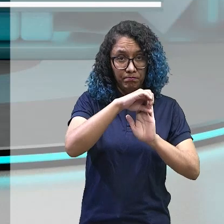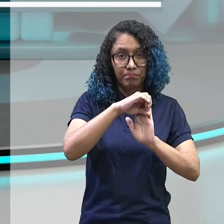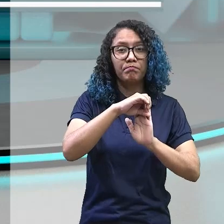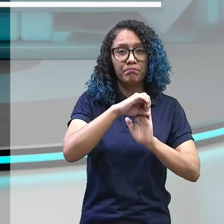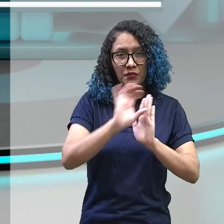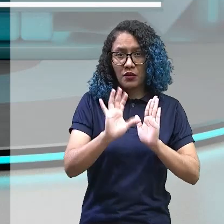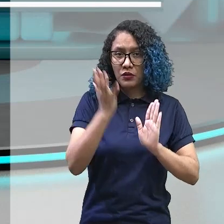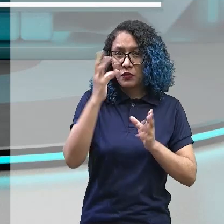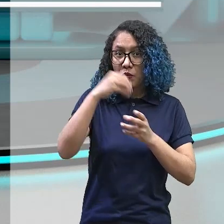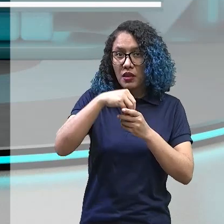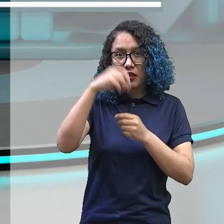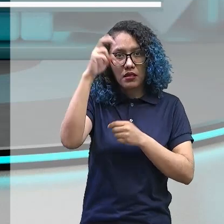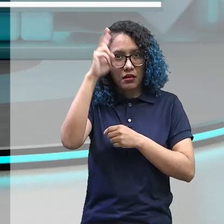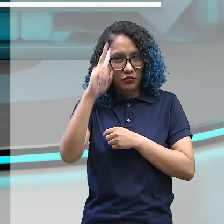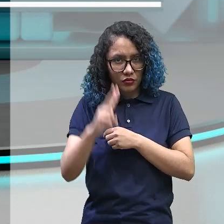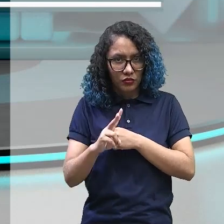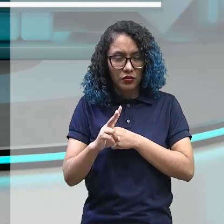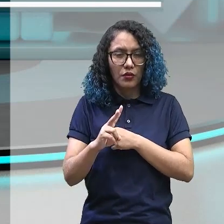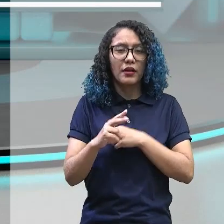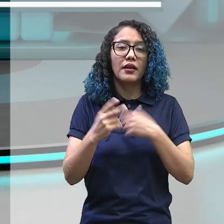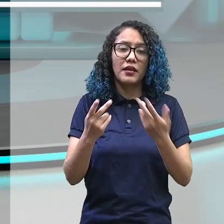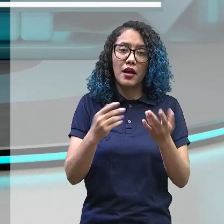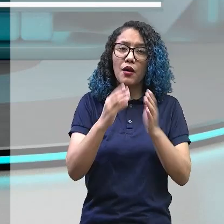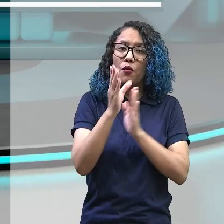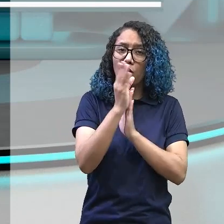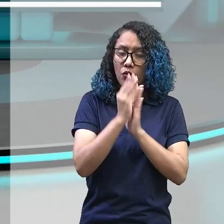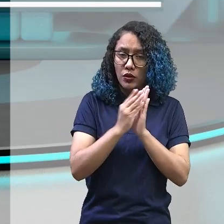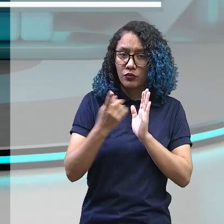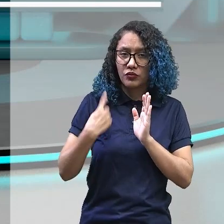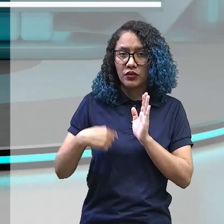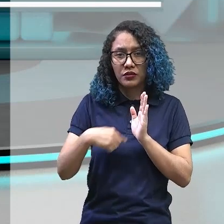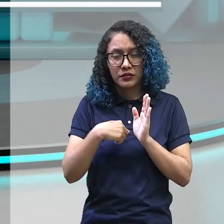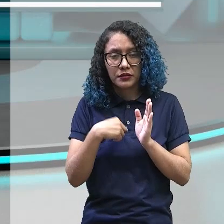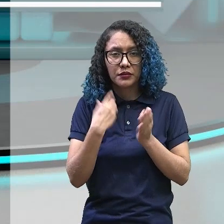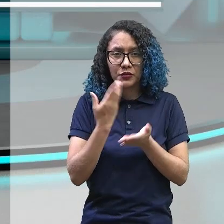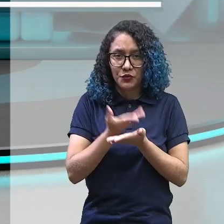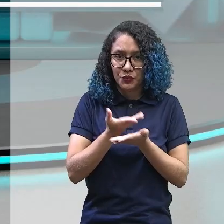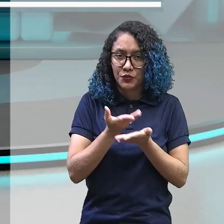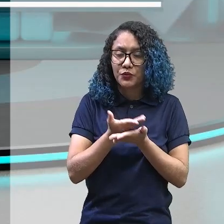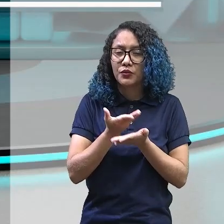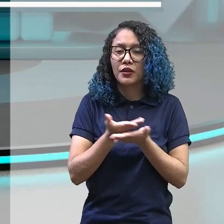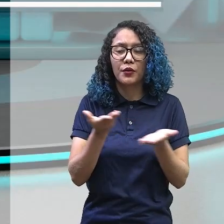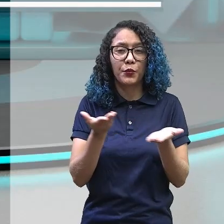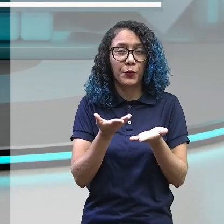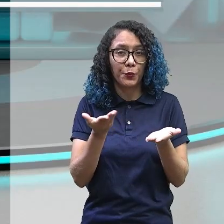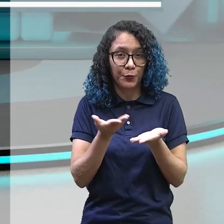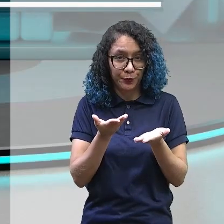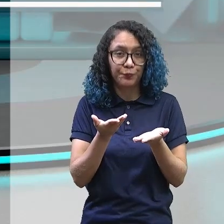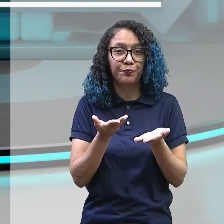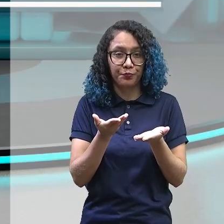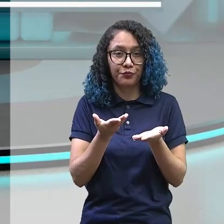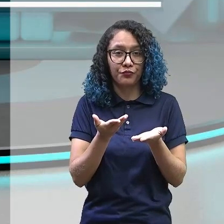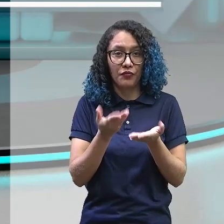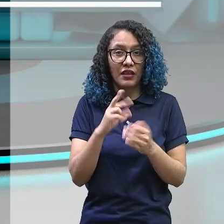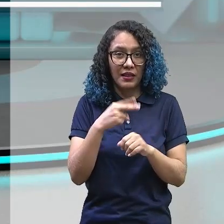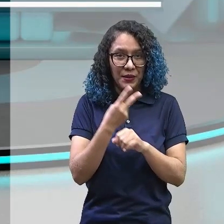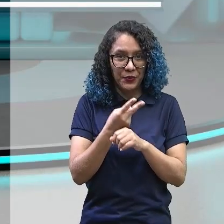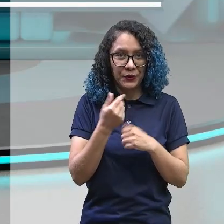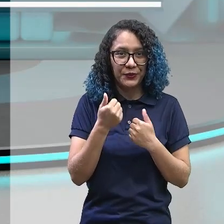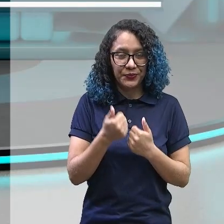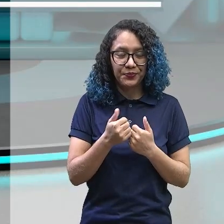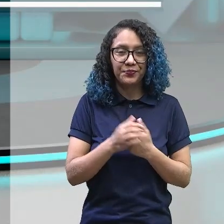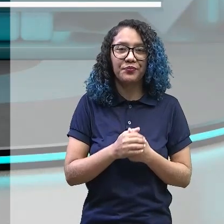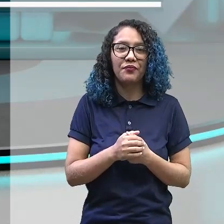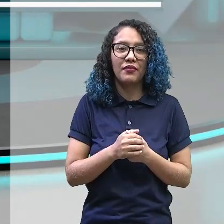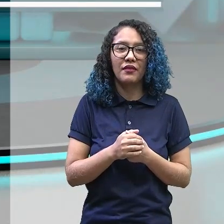nessa história e que é o assunto que nós iremos tratar, né, seguindo na nossa aula,